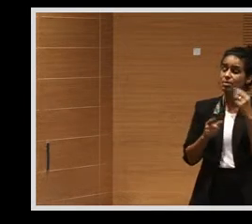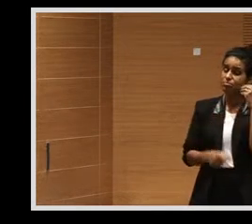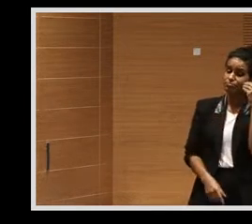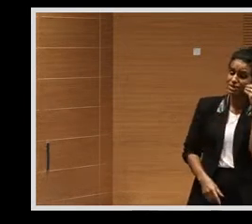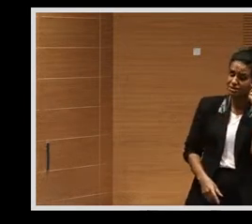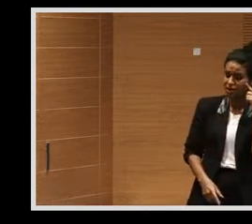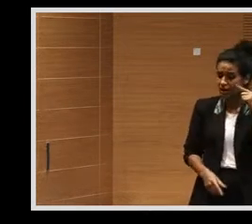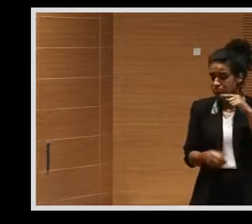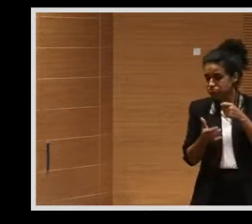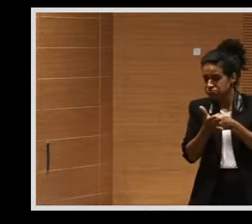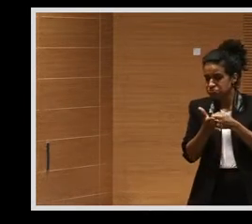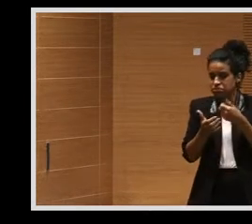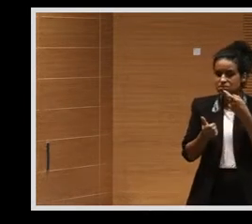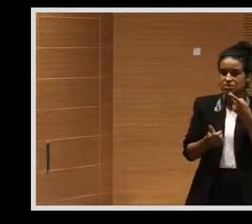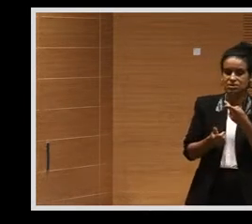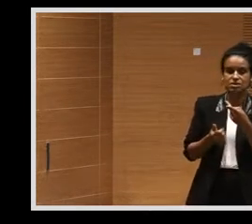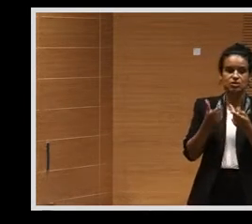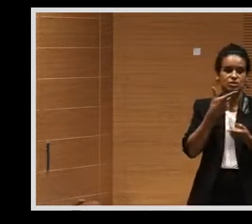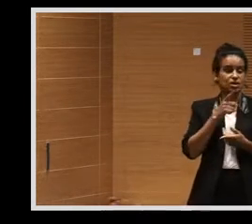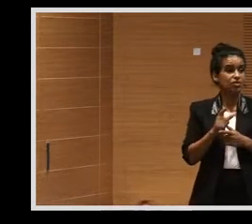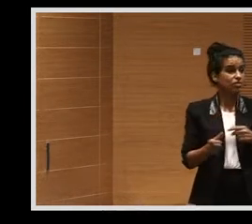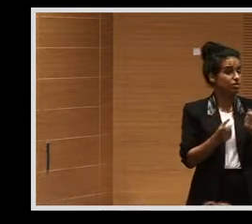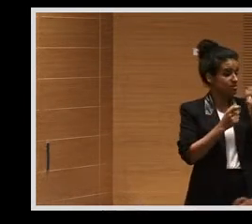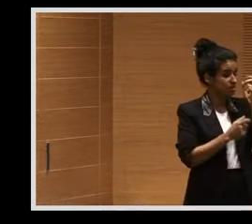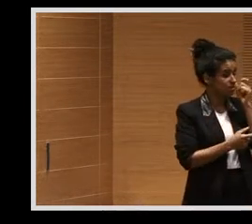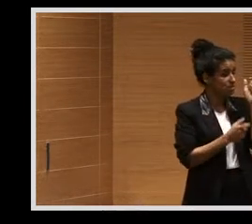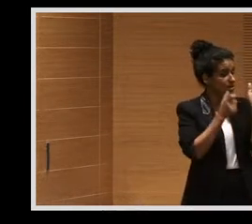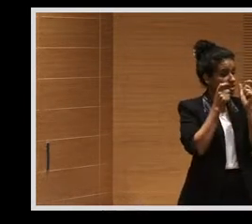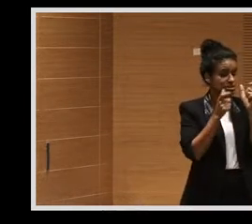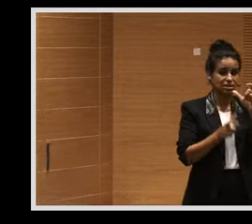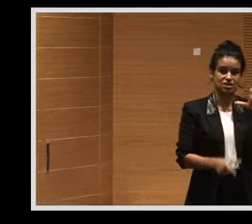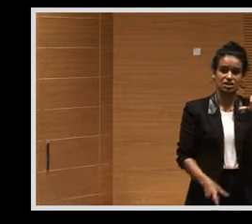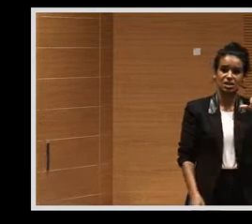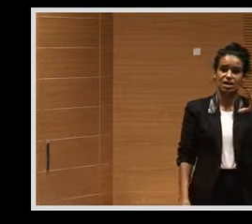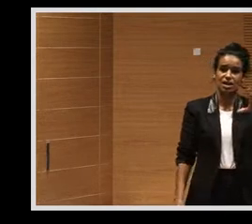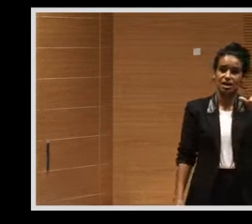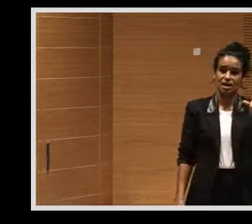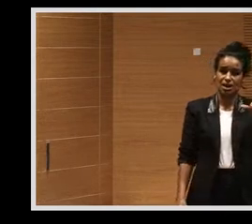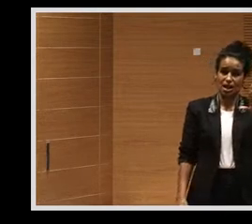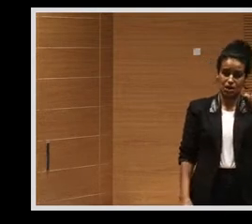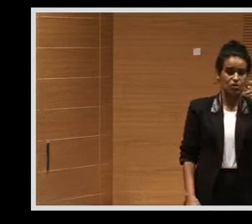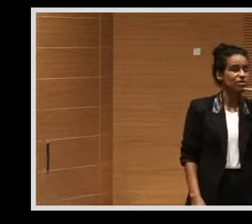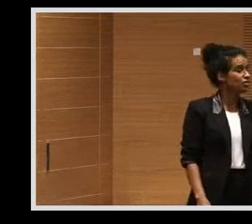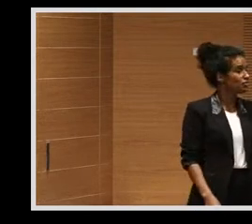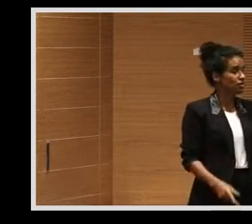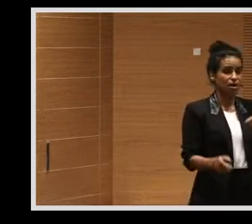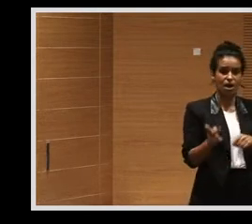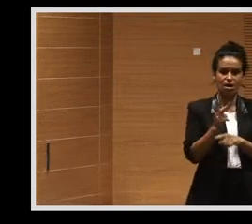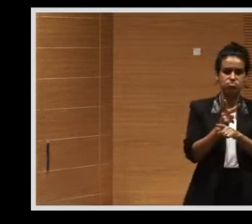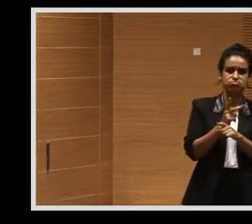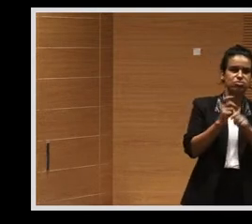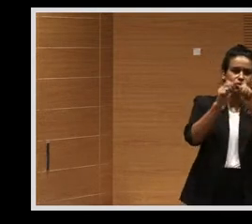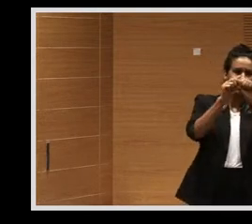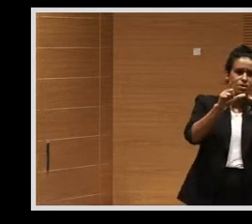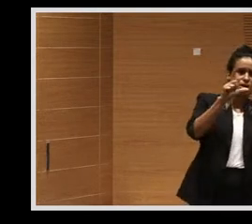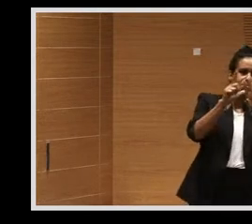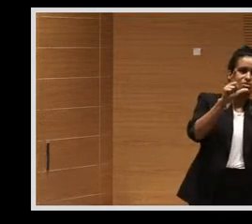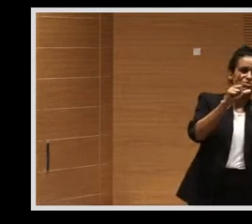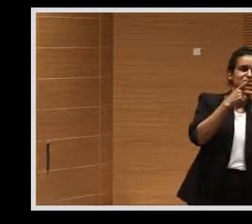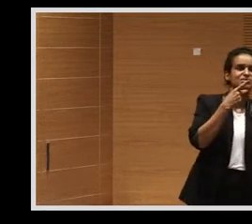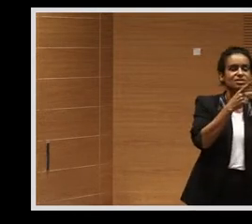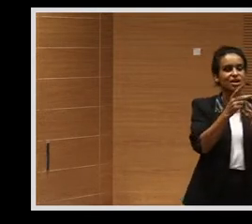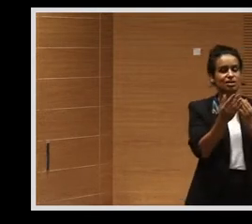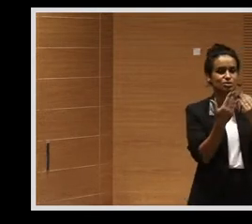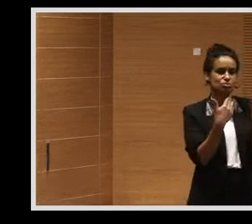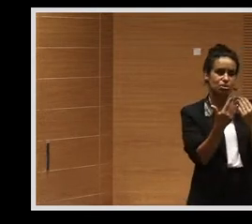Foi muito interessante. Pena que a Laura não está aqui. Eu dei uma visitada no site ali. Acho que dialoga bastante, né? Vai ser uma